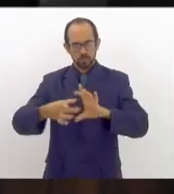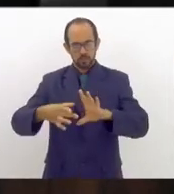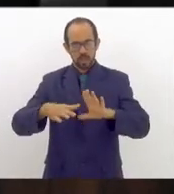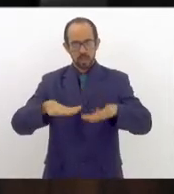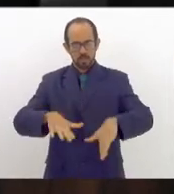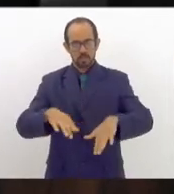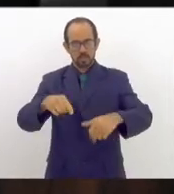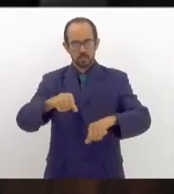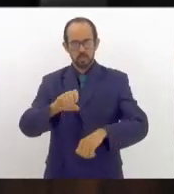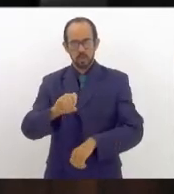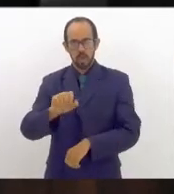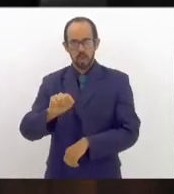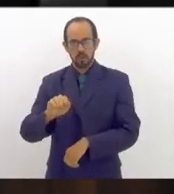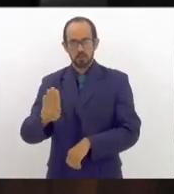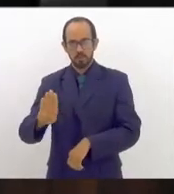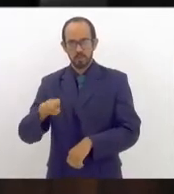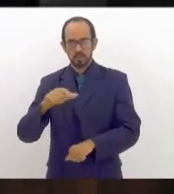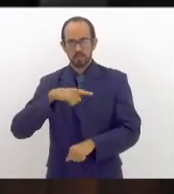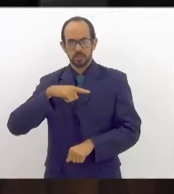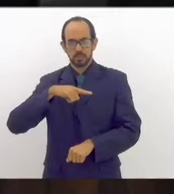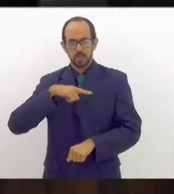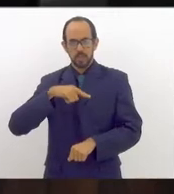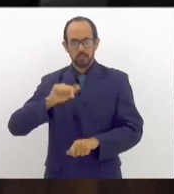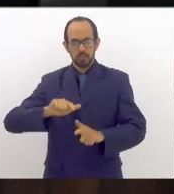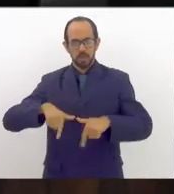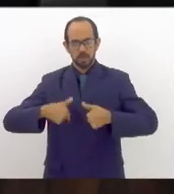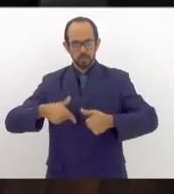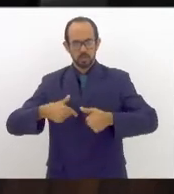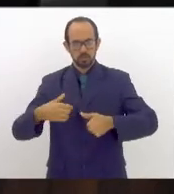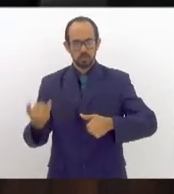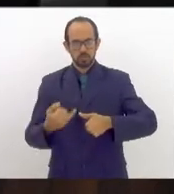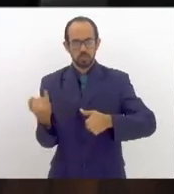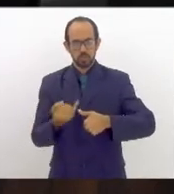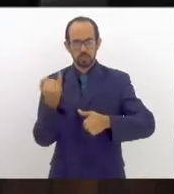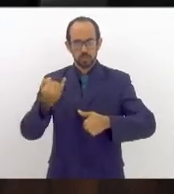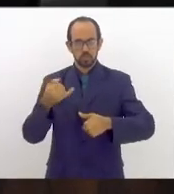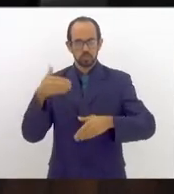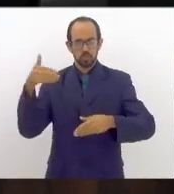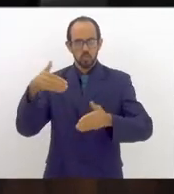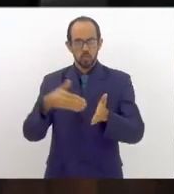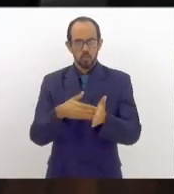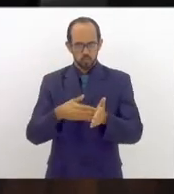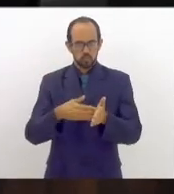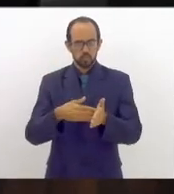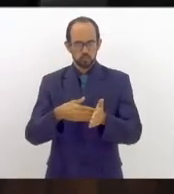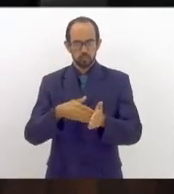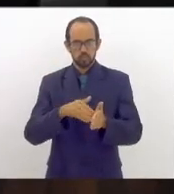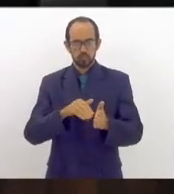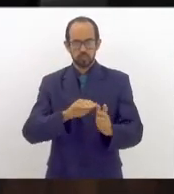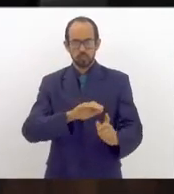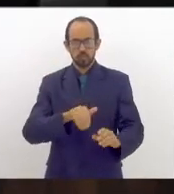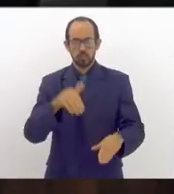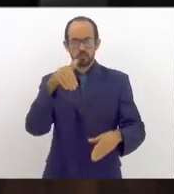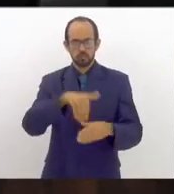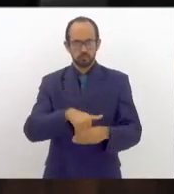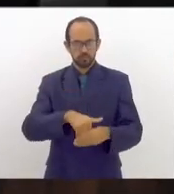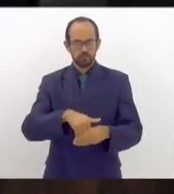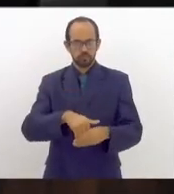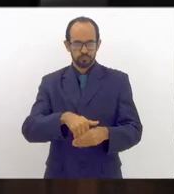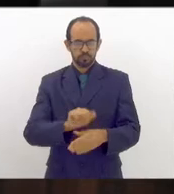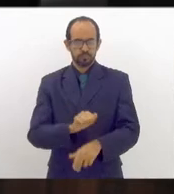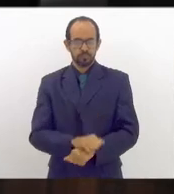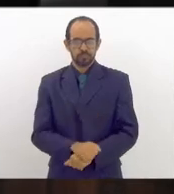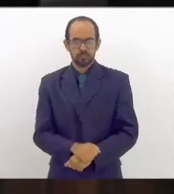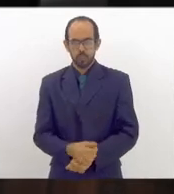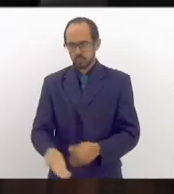a OAB teve um crucial uma crucial atuação quando do último pleito eleitoral e aqui vai os nossos agradecimentos